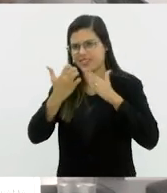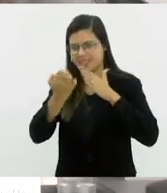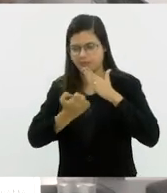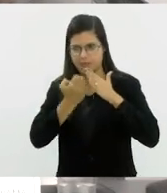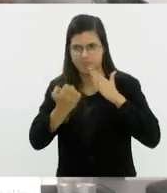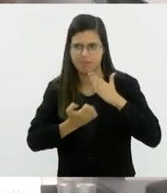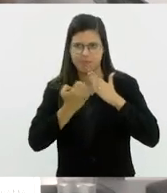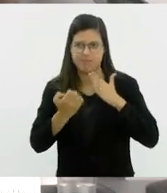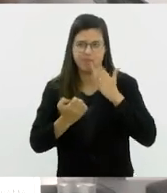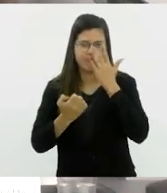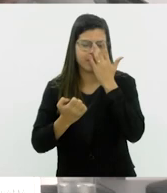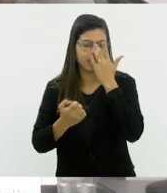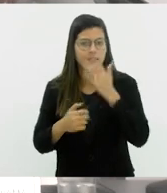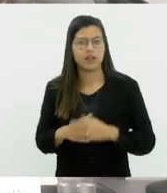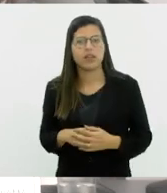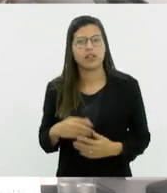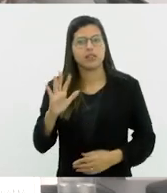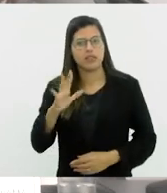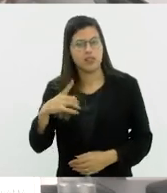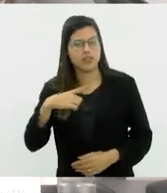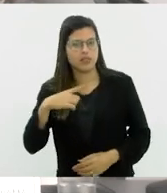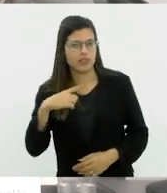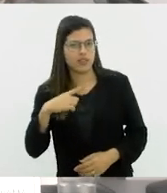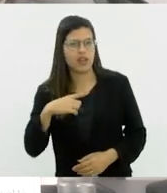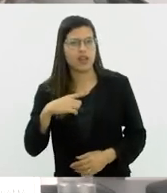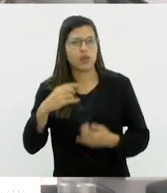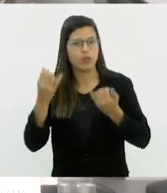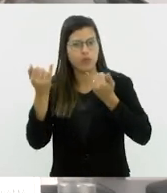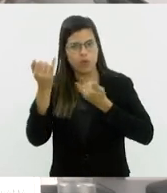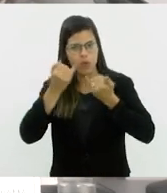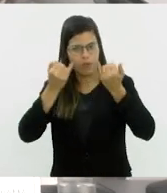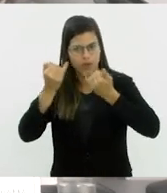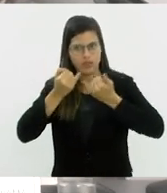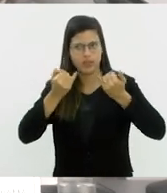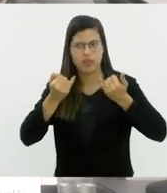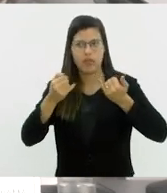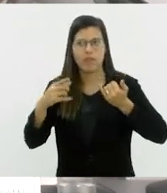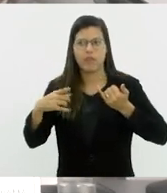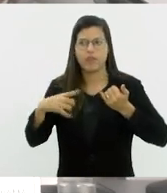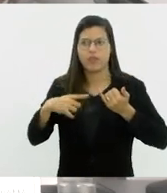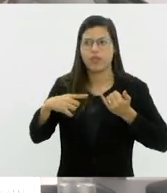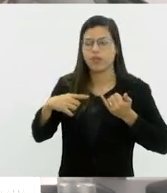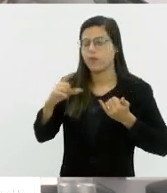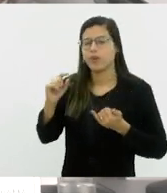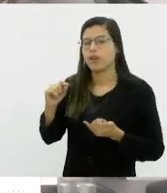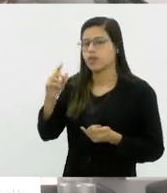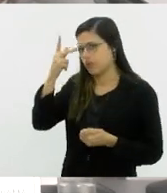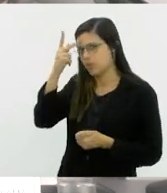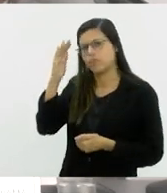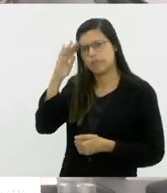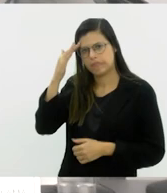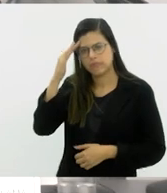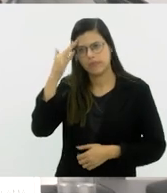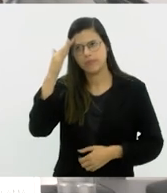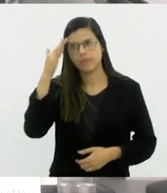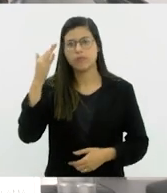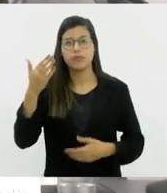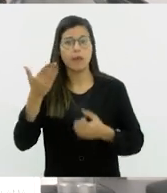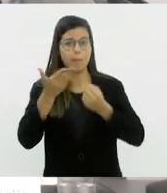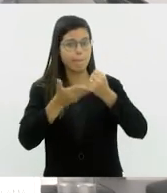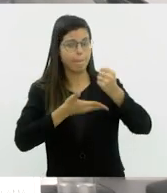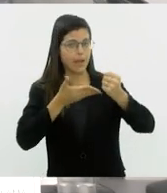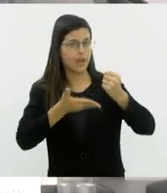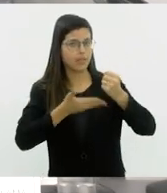tenho já informação de que há uma predisposição para o entendimento. É claro que uma boa base